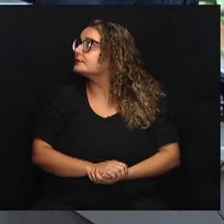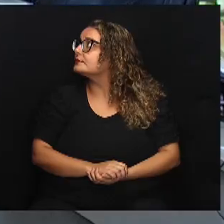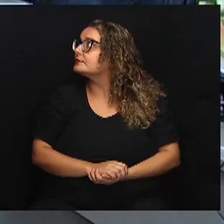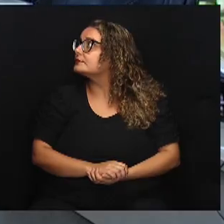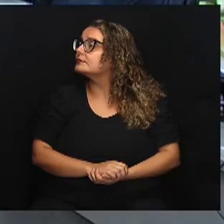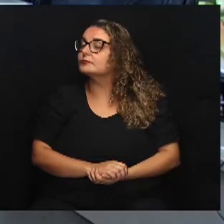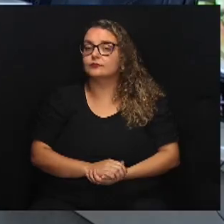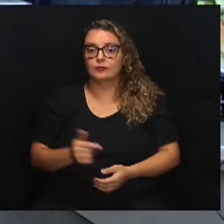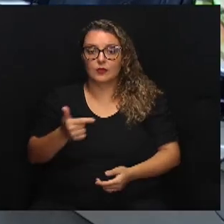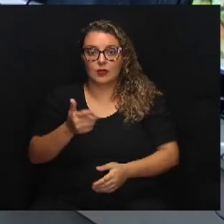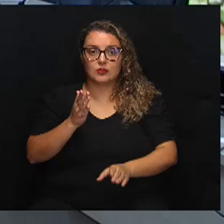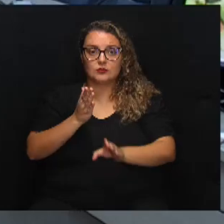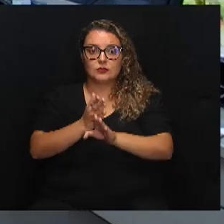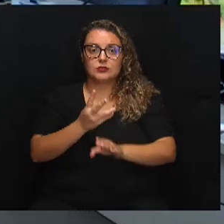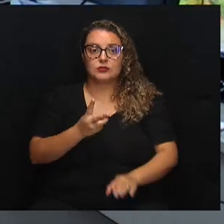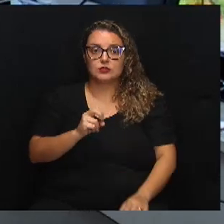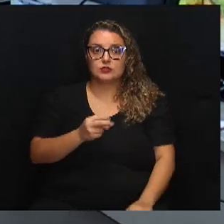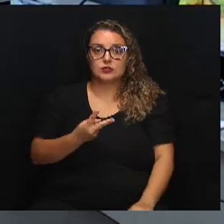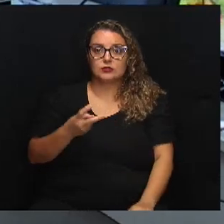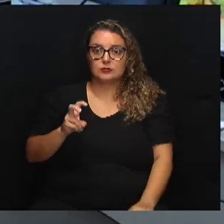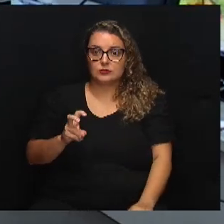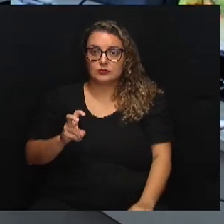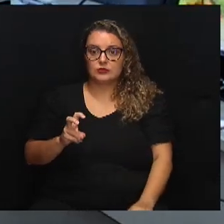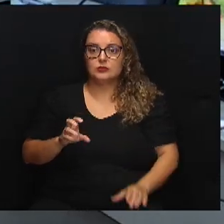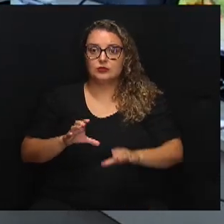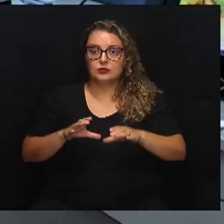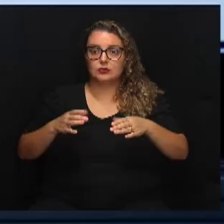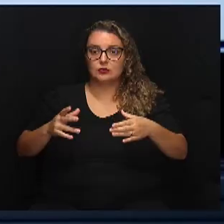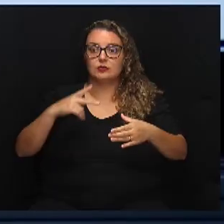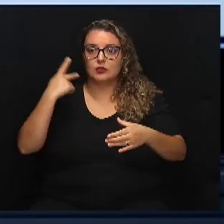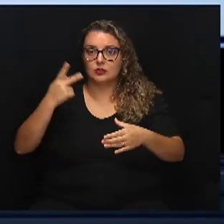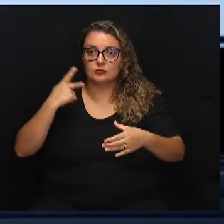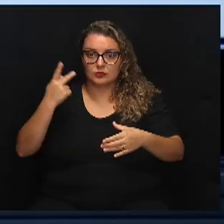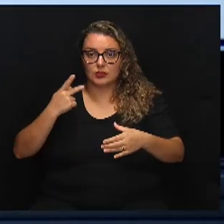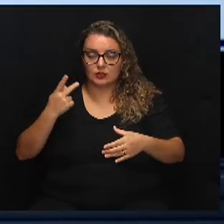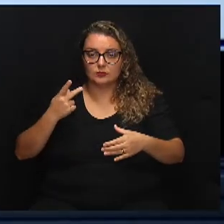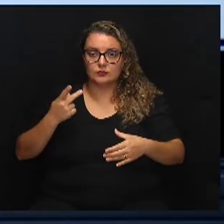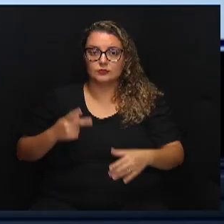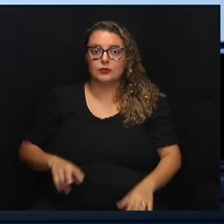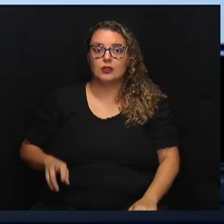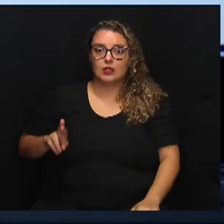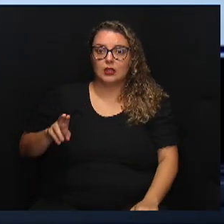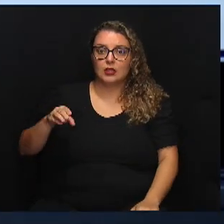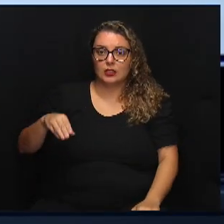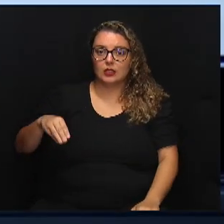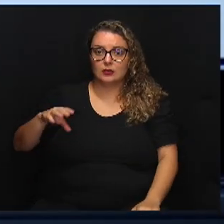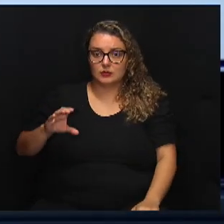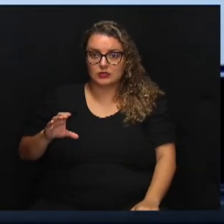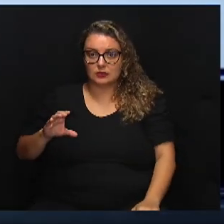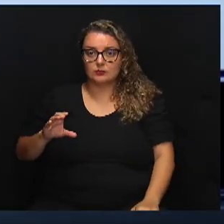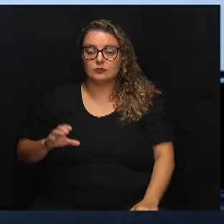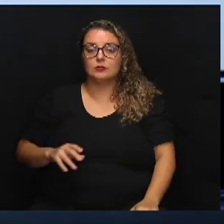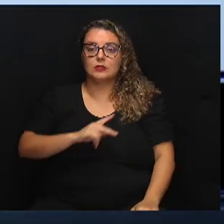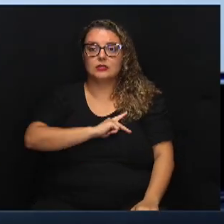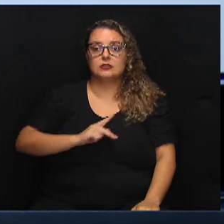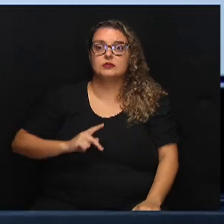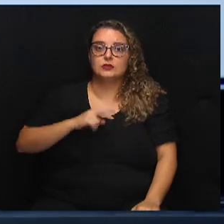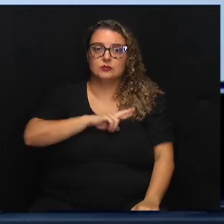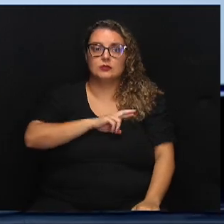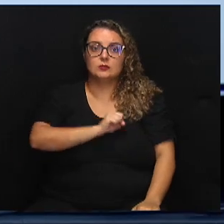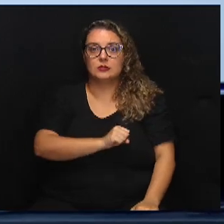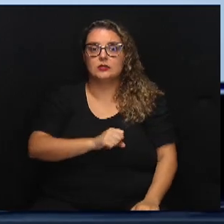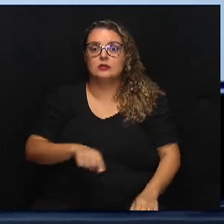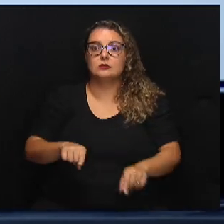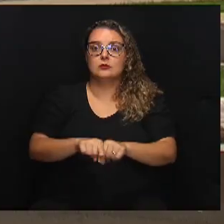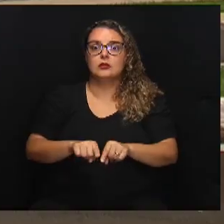O segundo encontro de 2025 do Parlamento Metropolitano, presidido pelo vereador Luiz Rossini, também presidente da